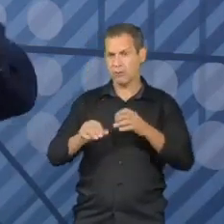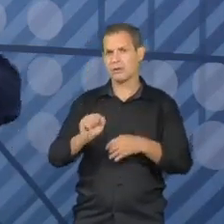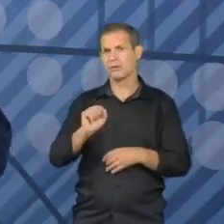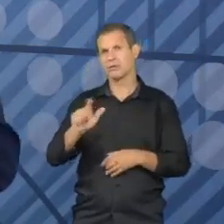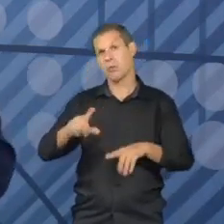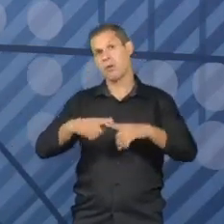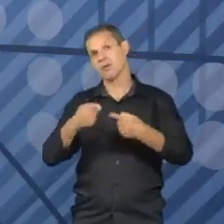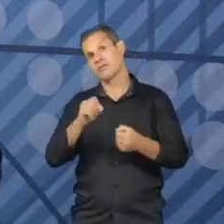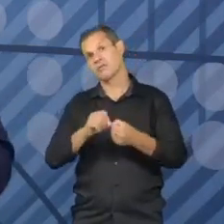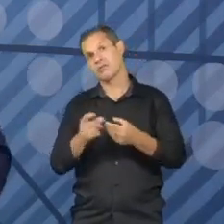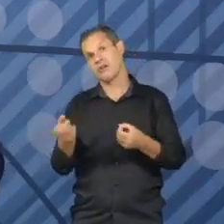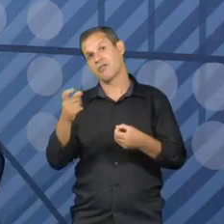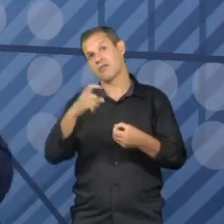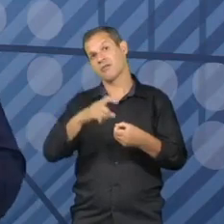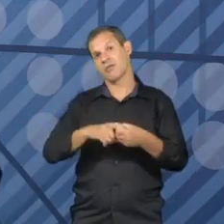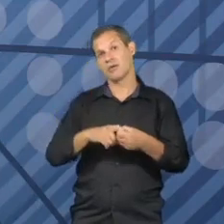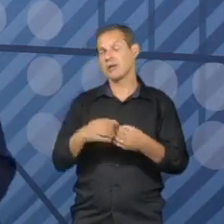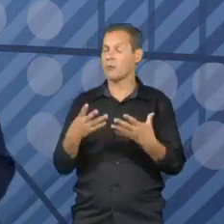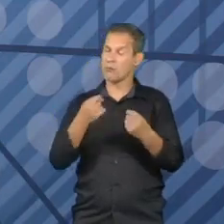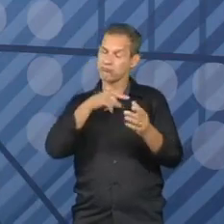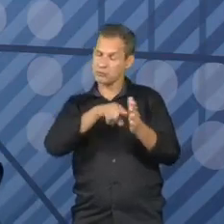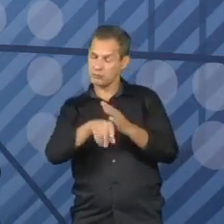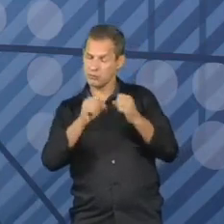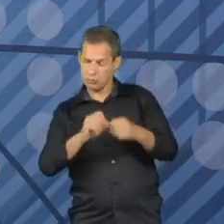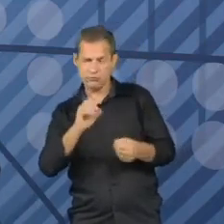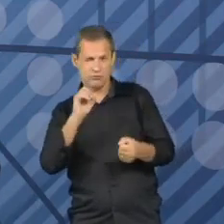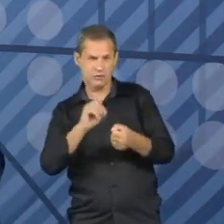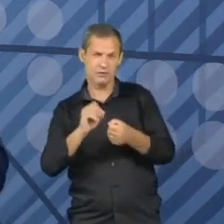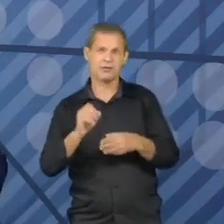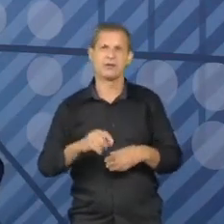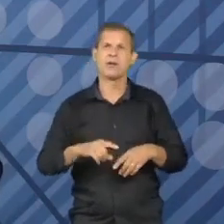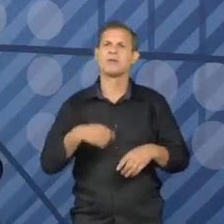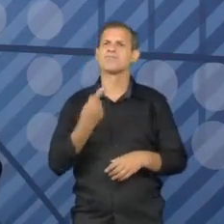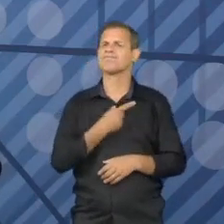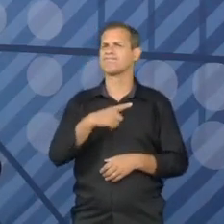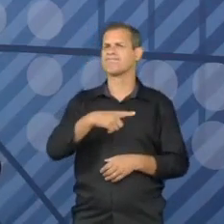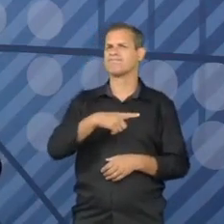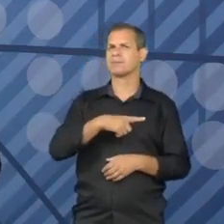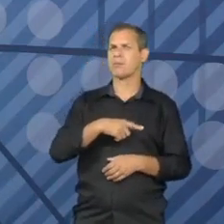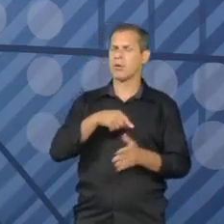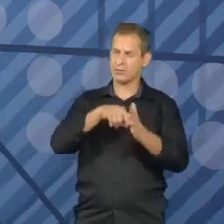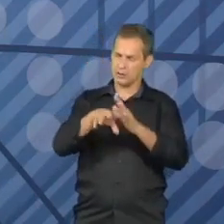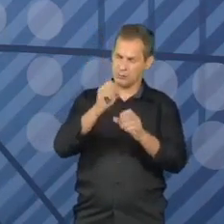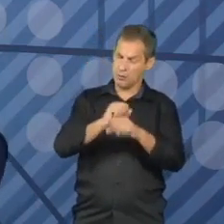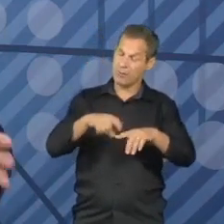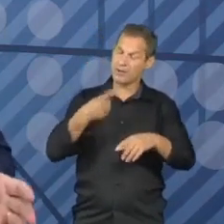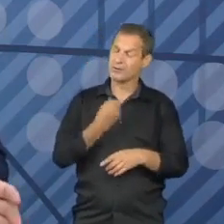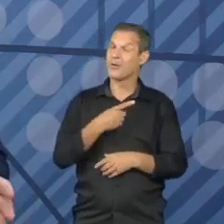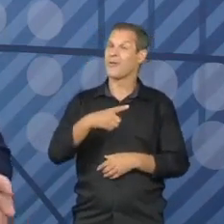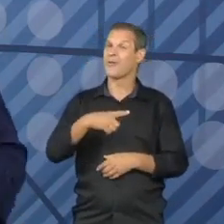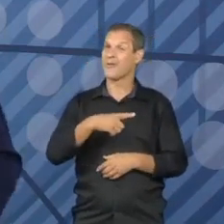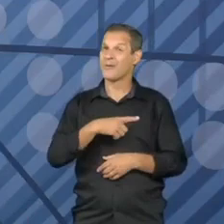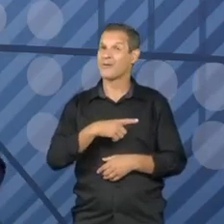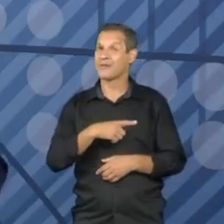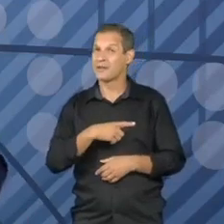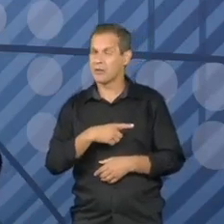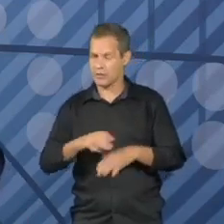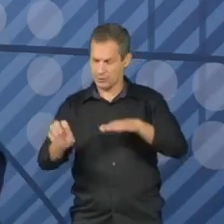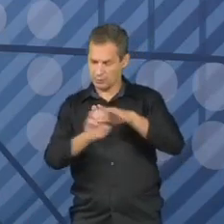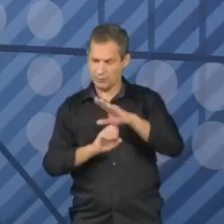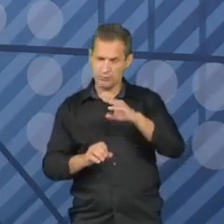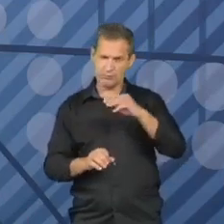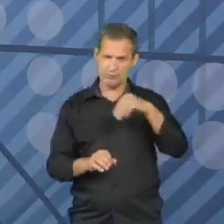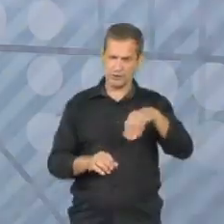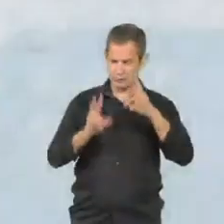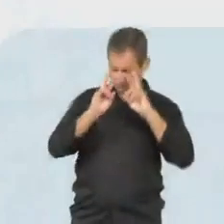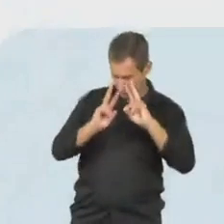sem fazer a reposição. Então, várias perguntas que podem ser feitas quando a gente pensa em probabilidade. Só que a gente vai trazer isso para a empresa M. Então,